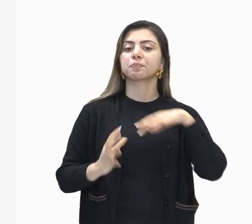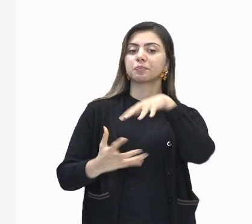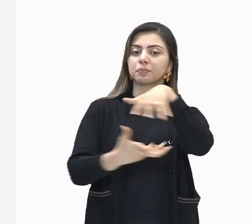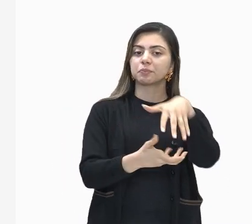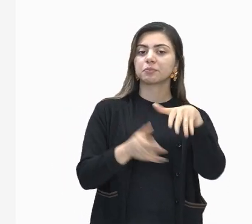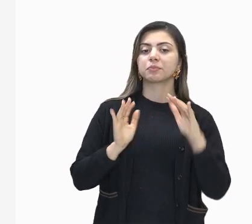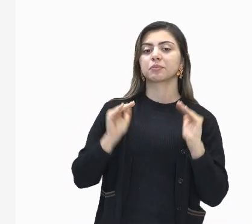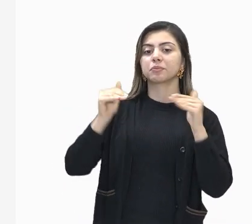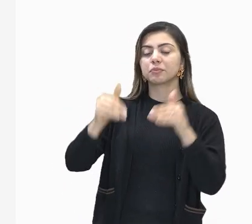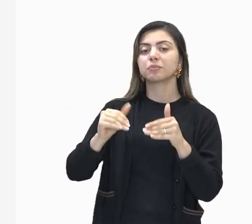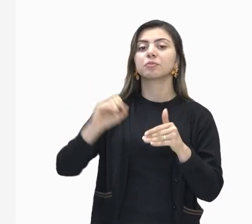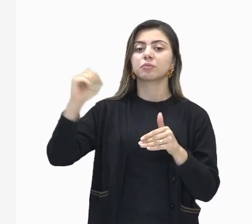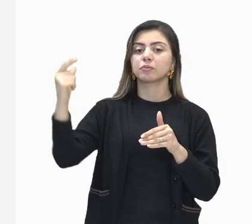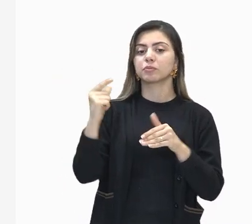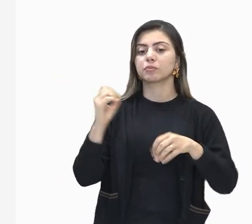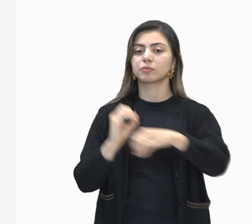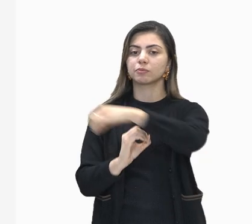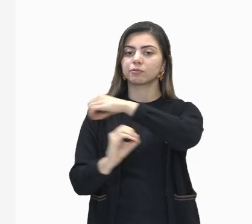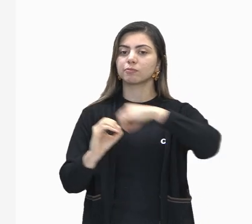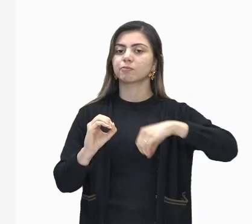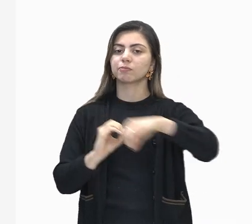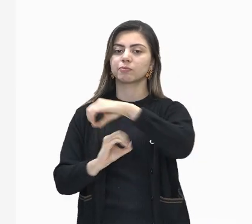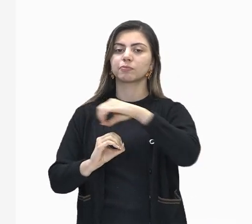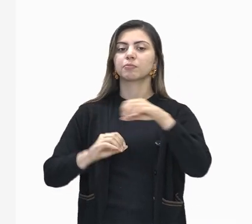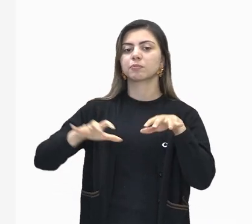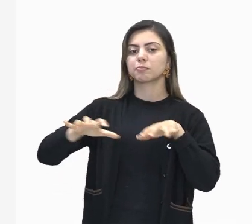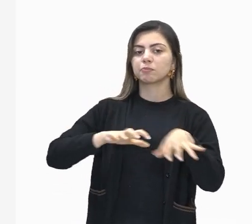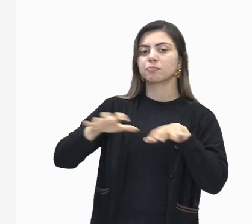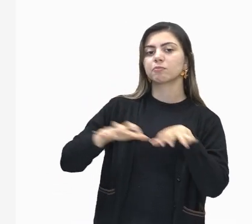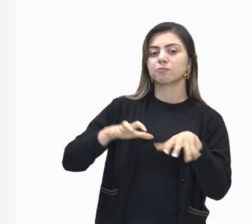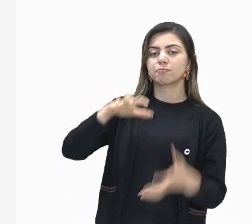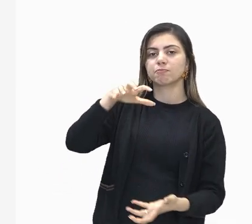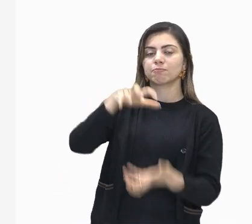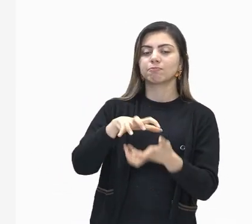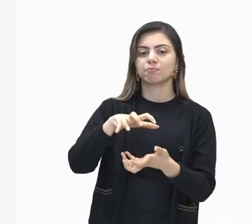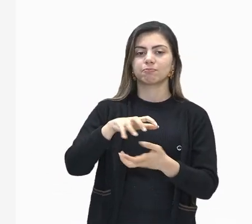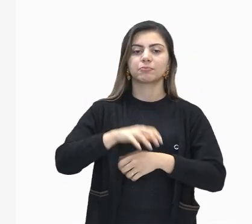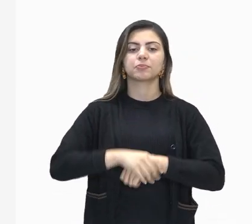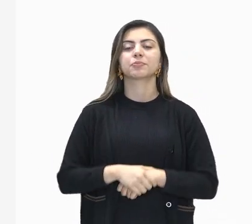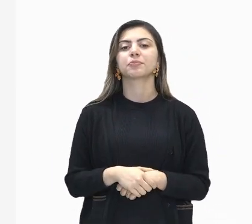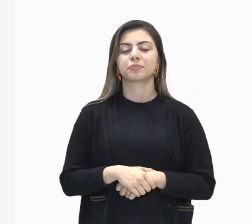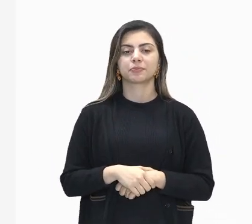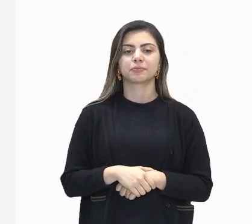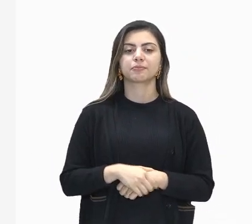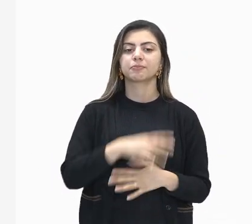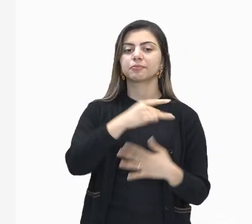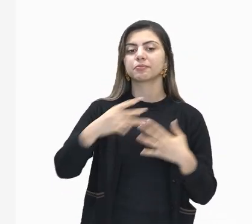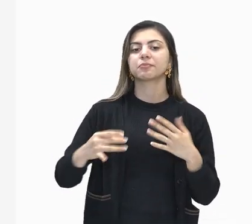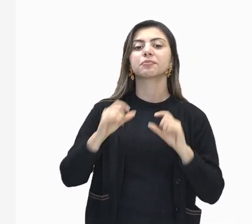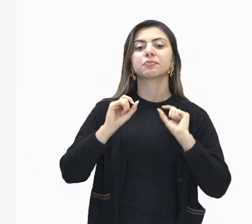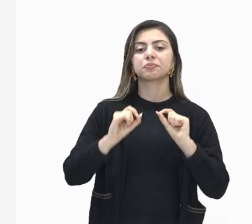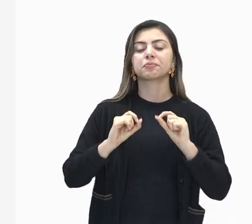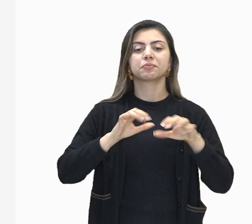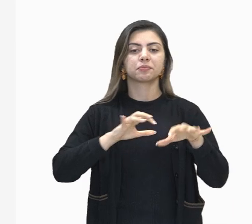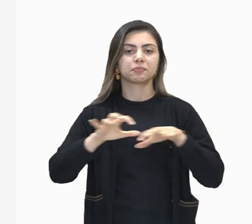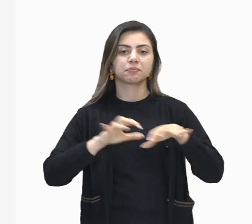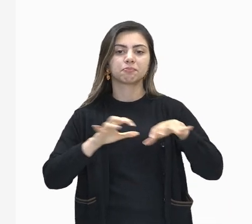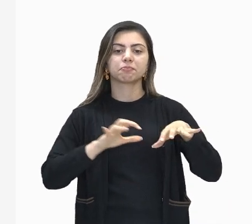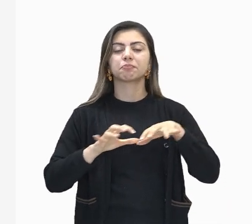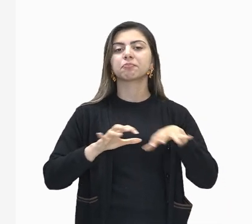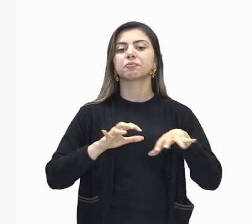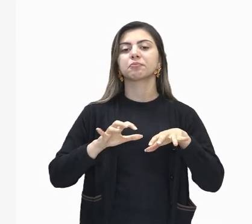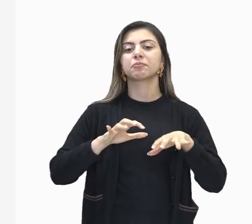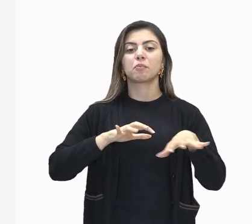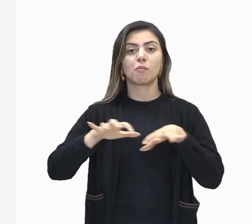Terra, sistema heliocêntrico, os movimentos, pressão atmosférica. No detalhamento, nós